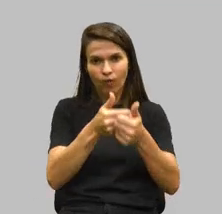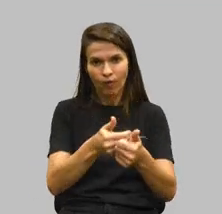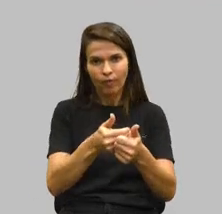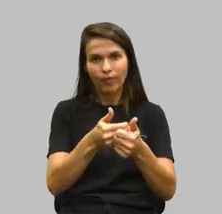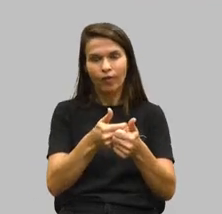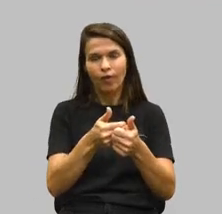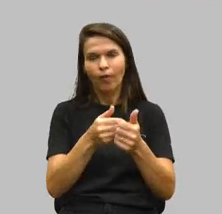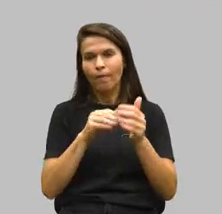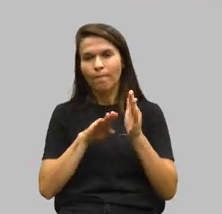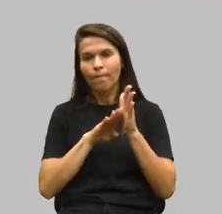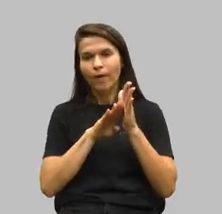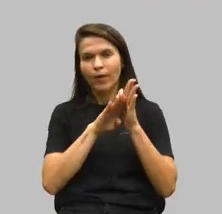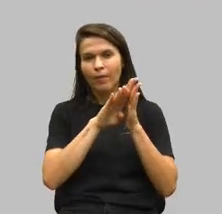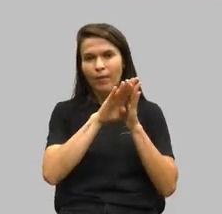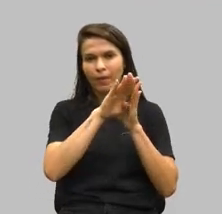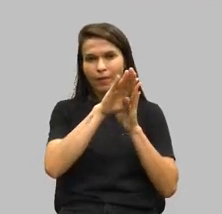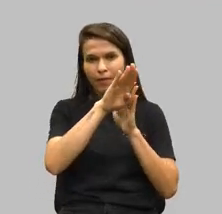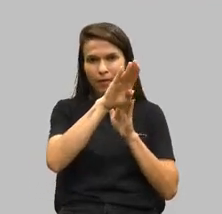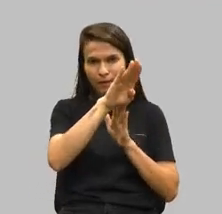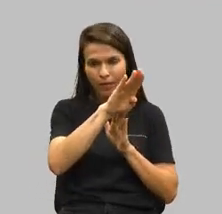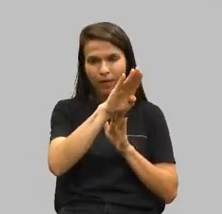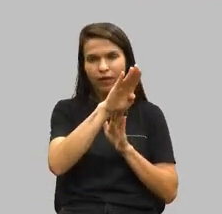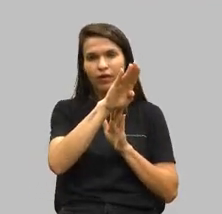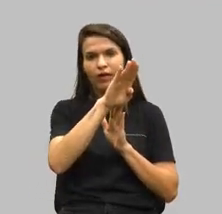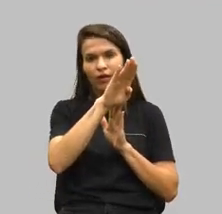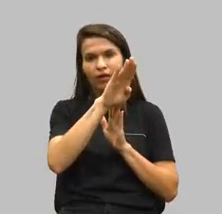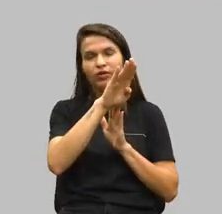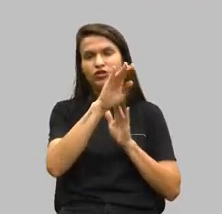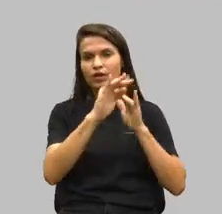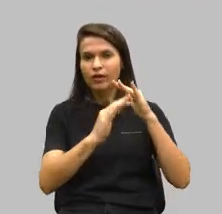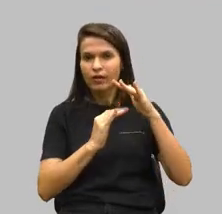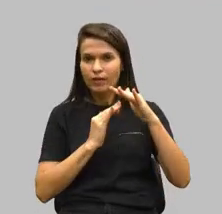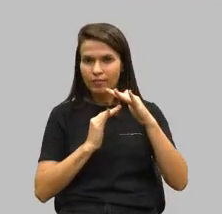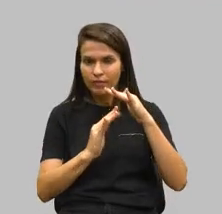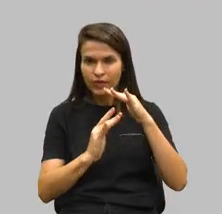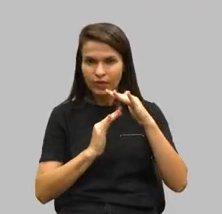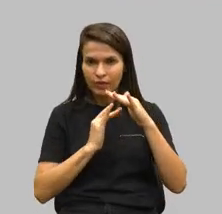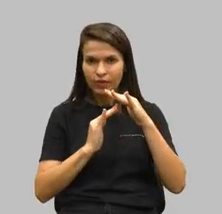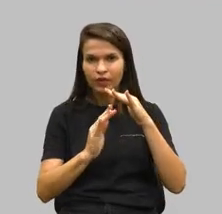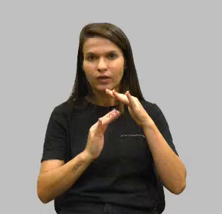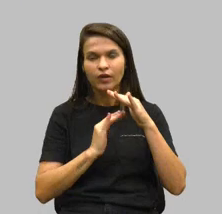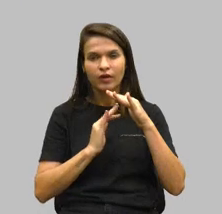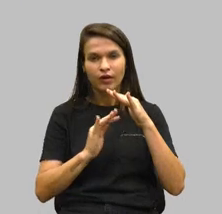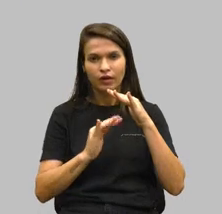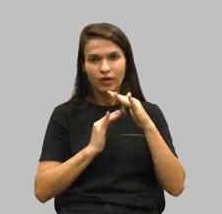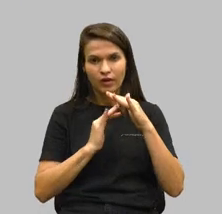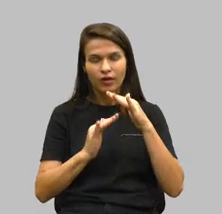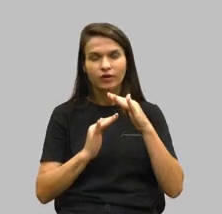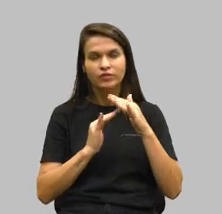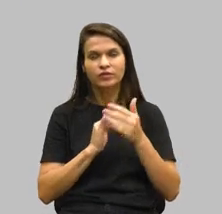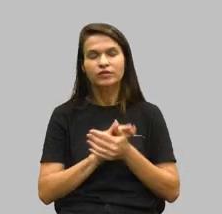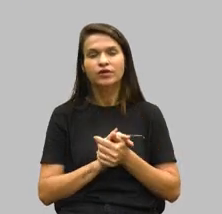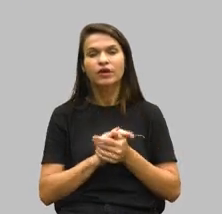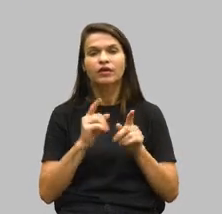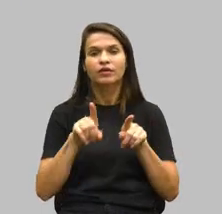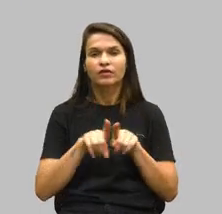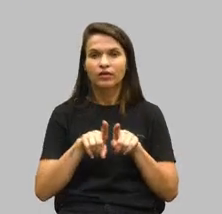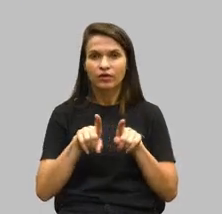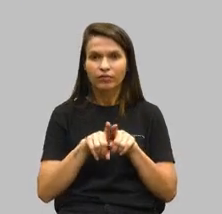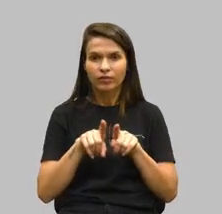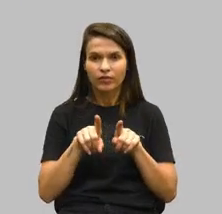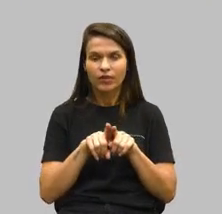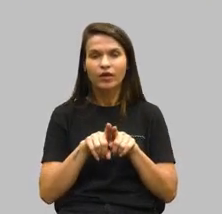índice de imigrantes migrantes né situação irregular e que estão